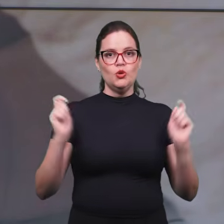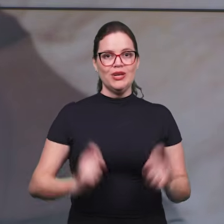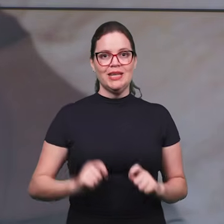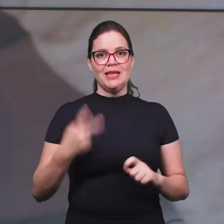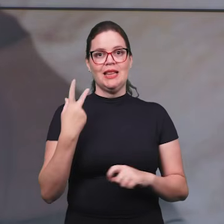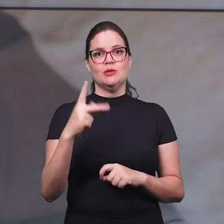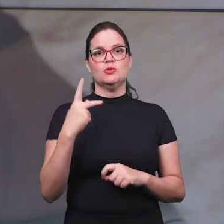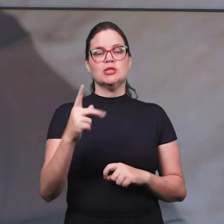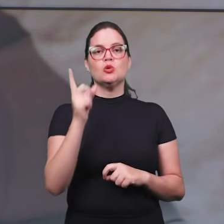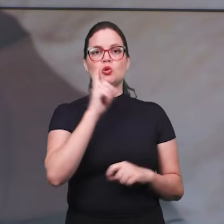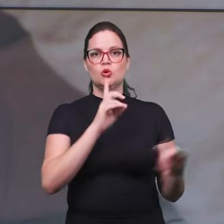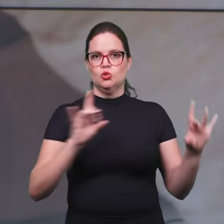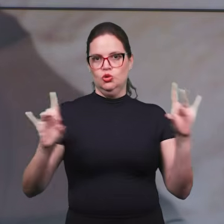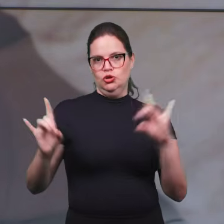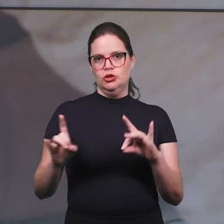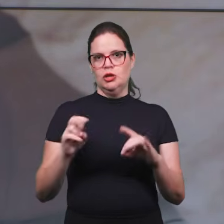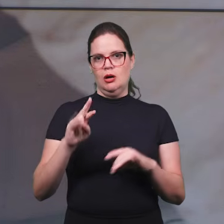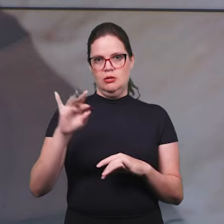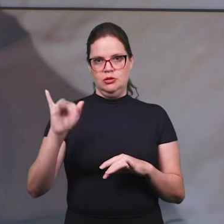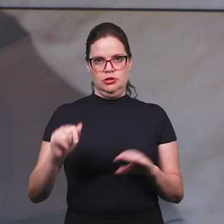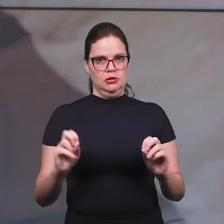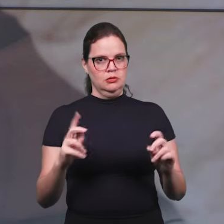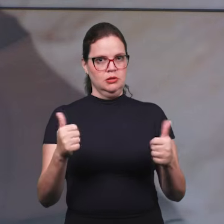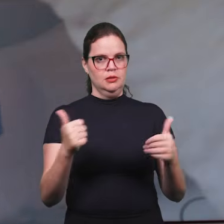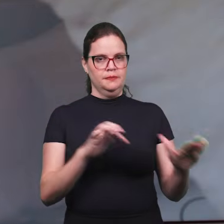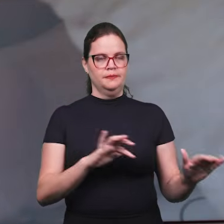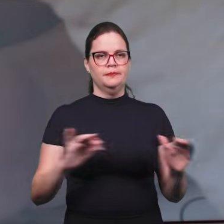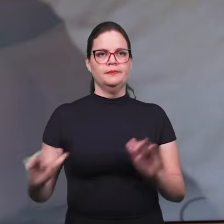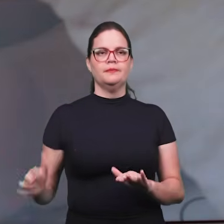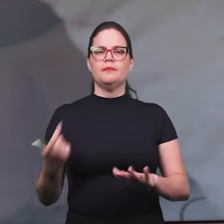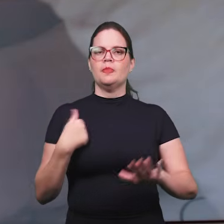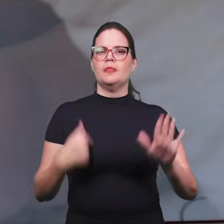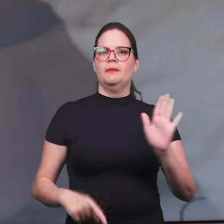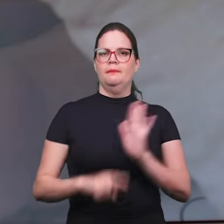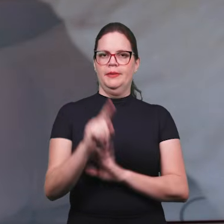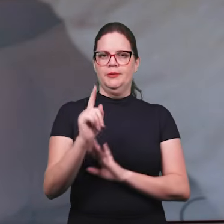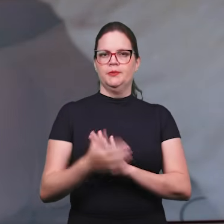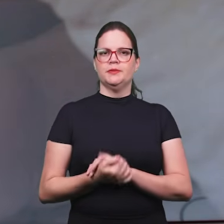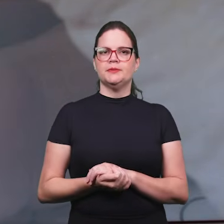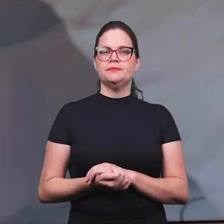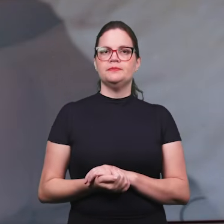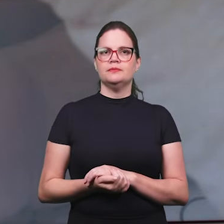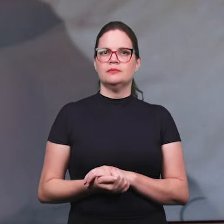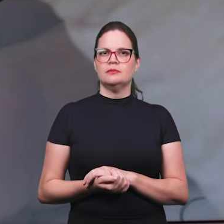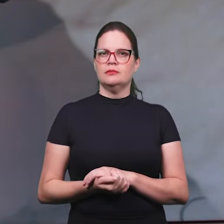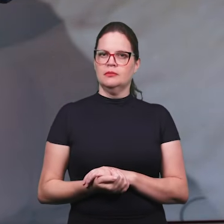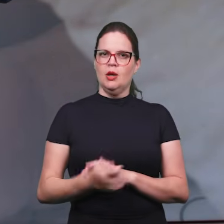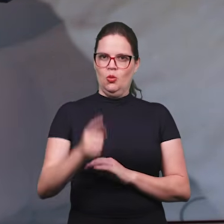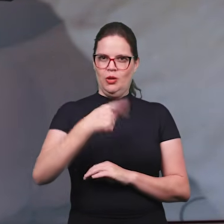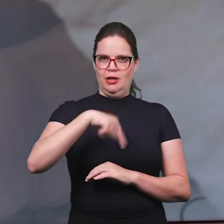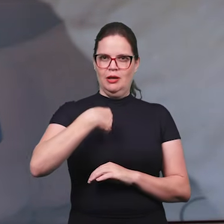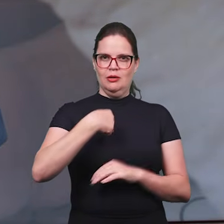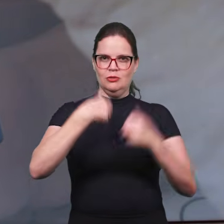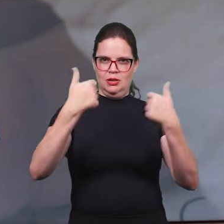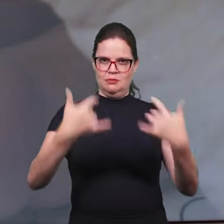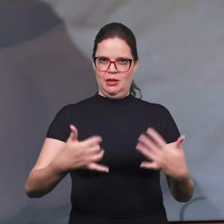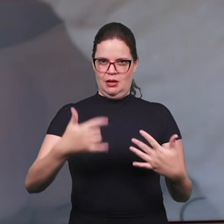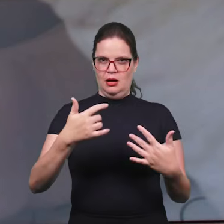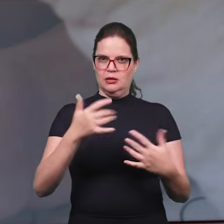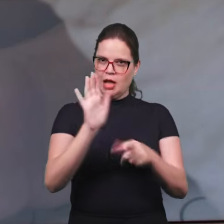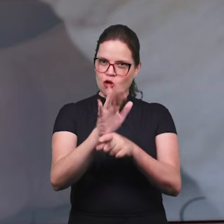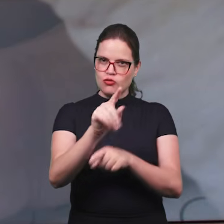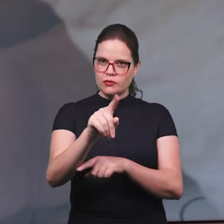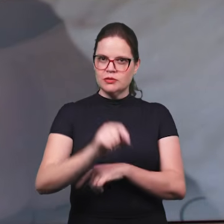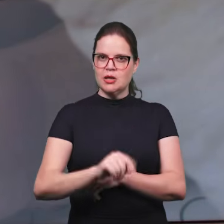acordo com aquilo que cabe hoje na sua rotina, tudo bem? Deixa eu fazer uma pergunta para você. Aquilo que a gente já trouxe, já está te